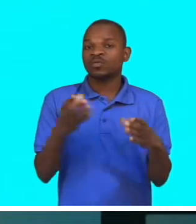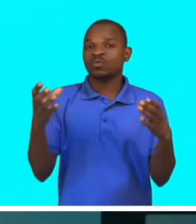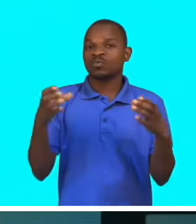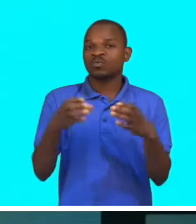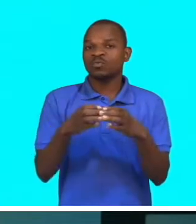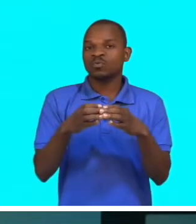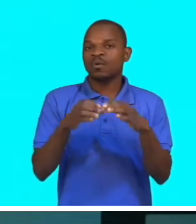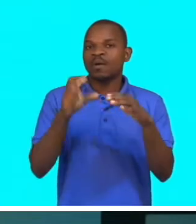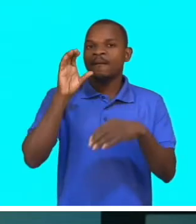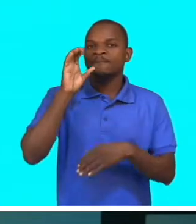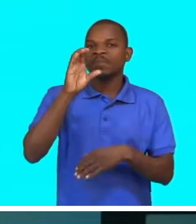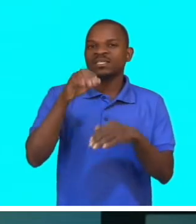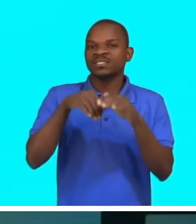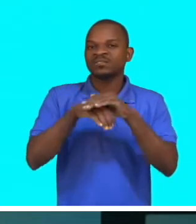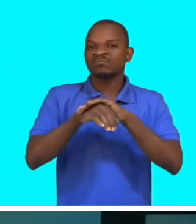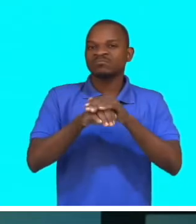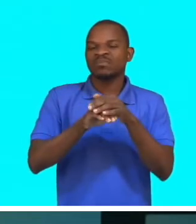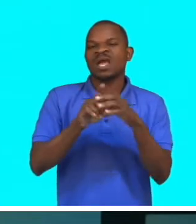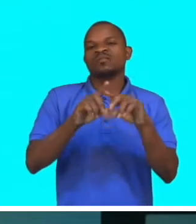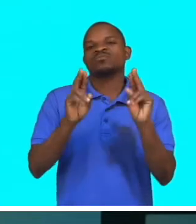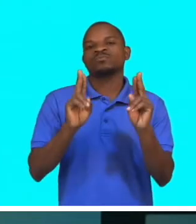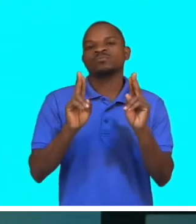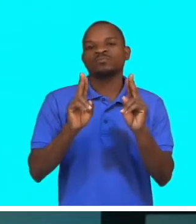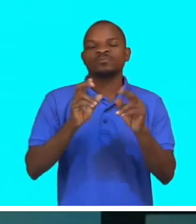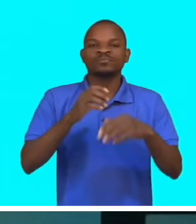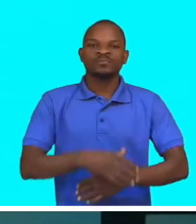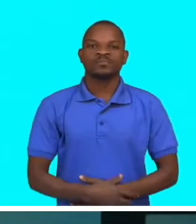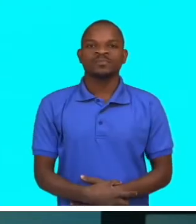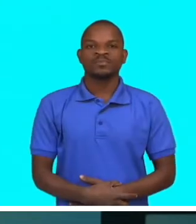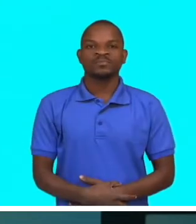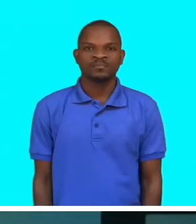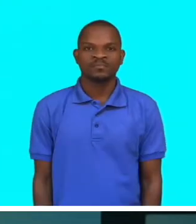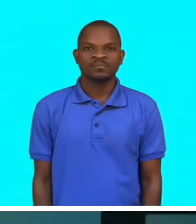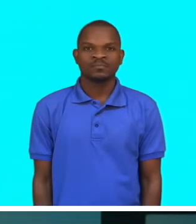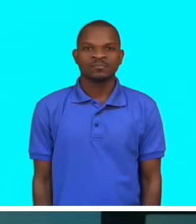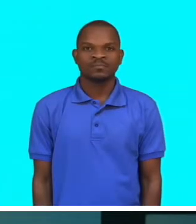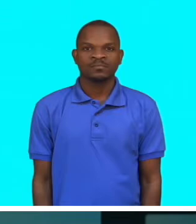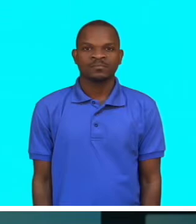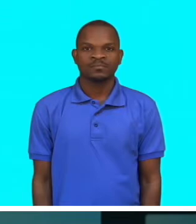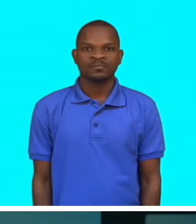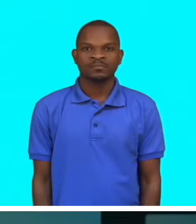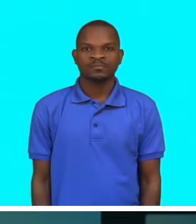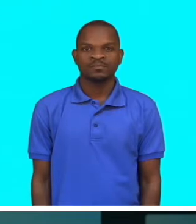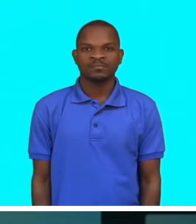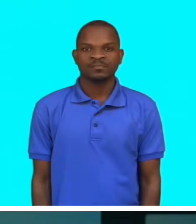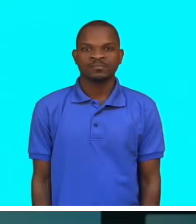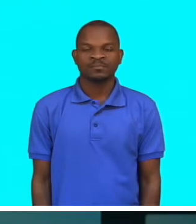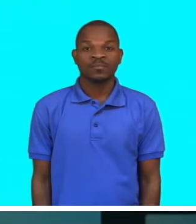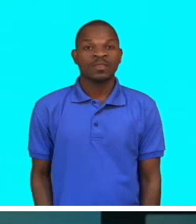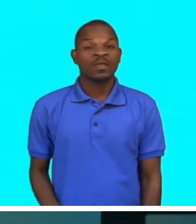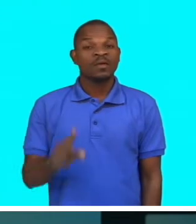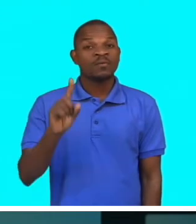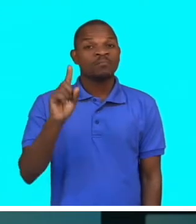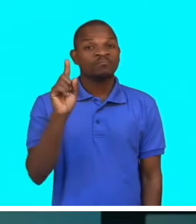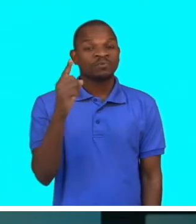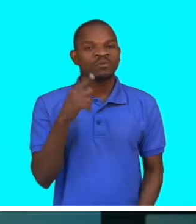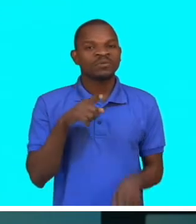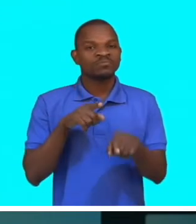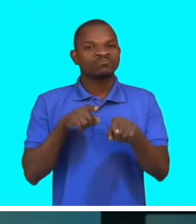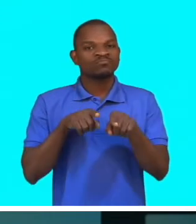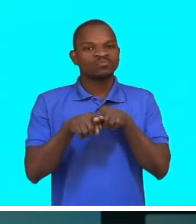derrota frente ao Madagascar foi um simples incidente. O primeiro jogo não nos correu bem, que é o nosso adversário direto